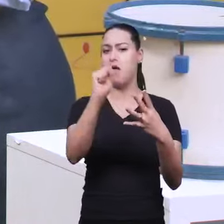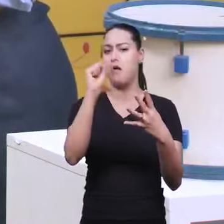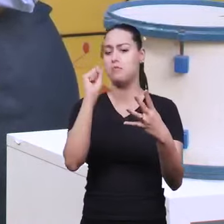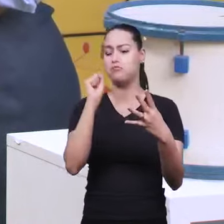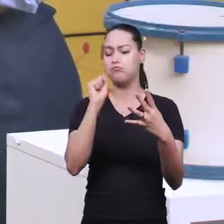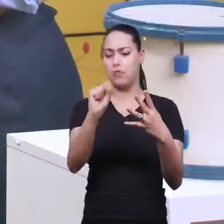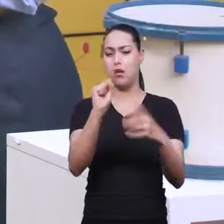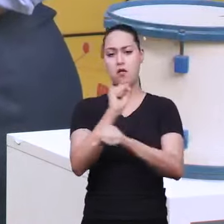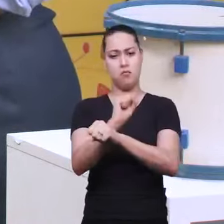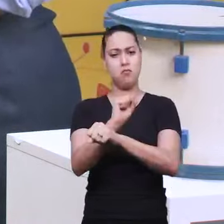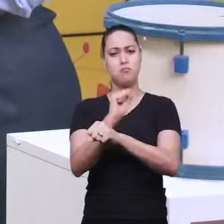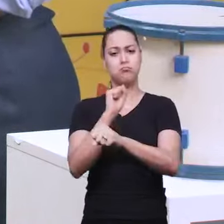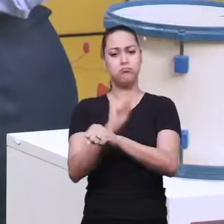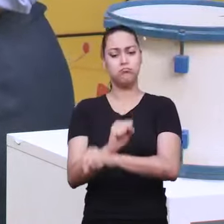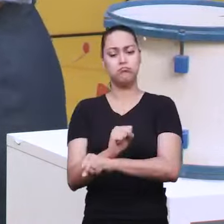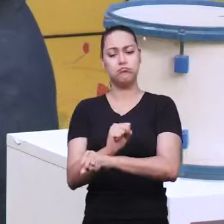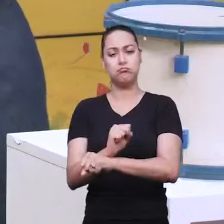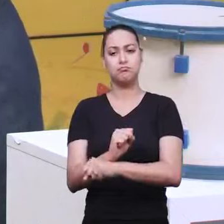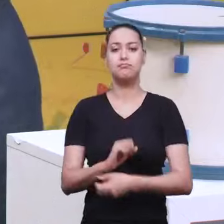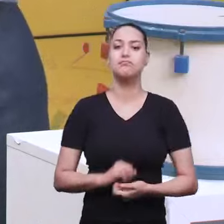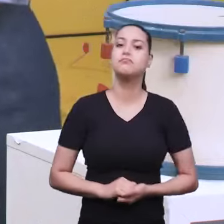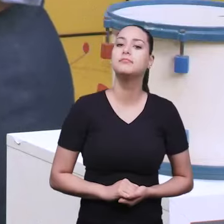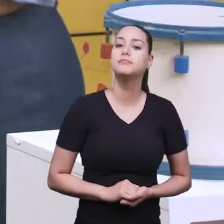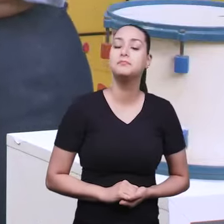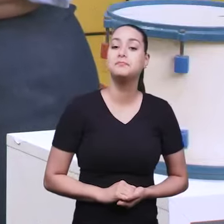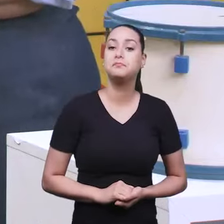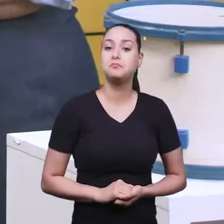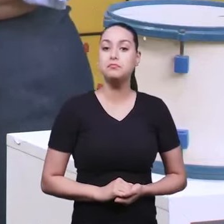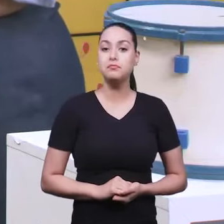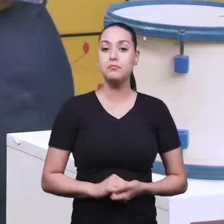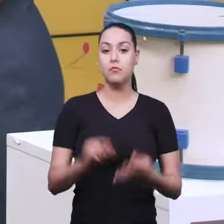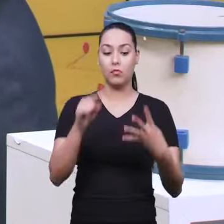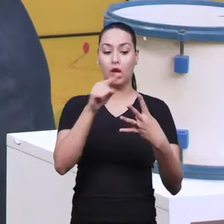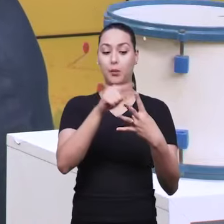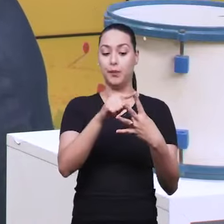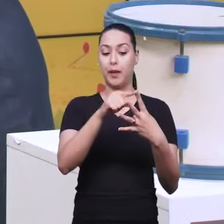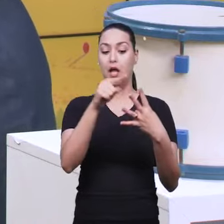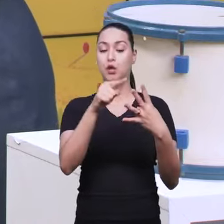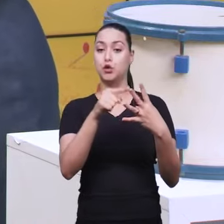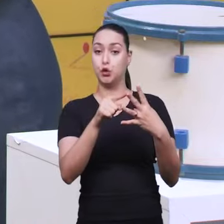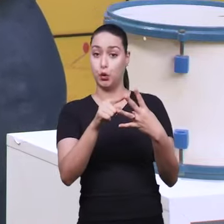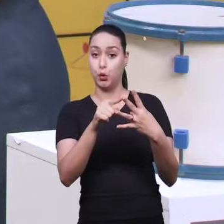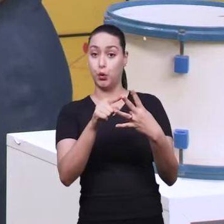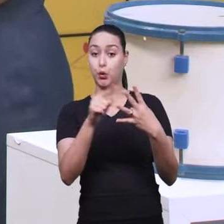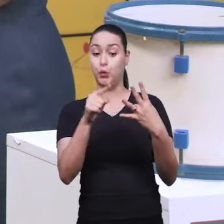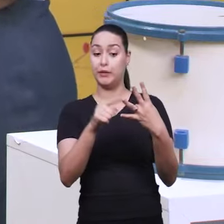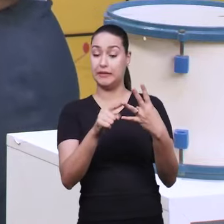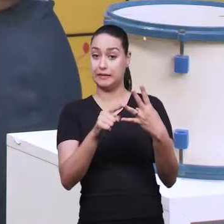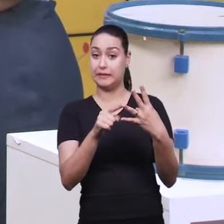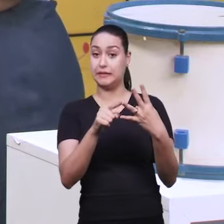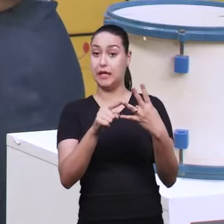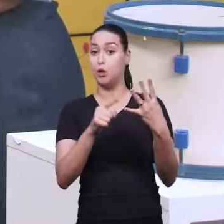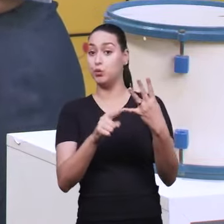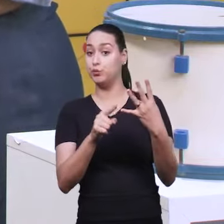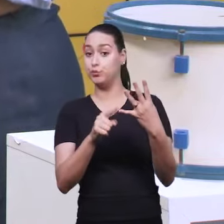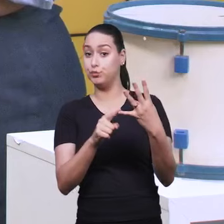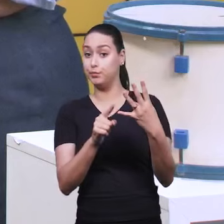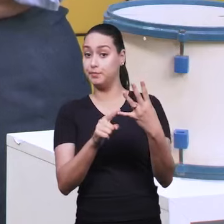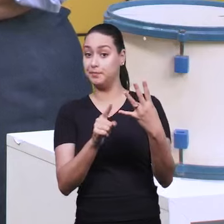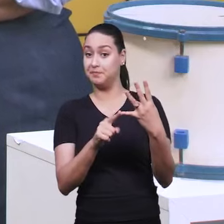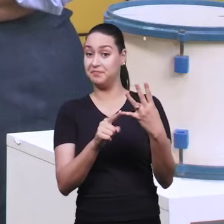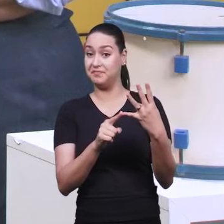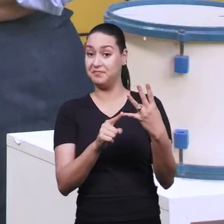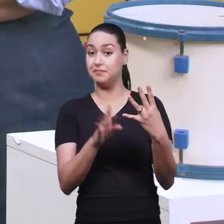espera, espera, espera. E aqui nós vamos tocar no primeiro, no segundo, no terceiro